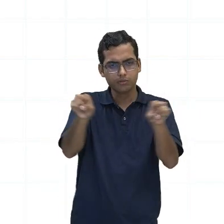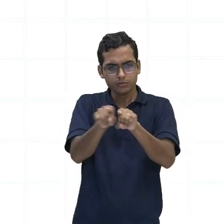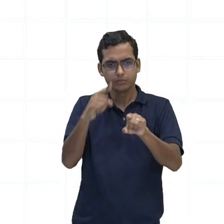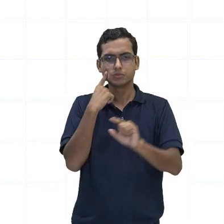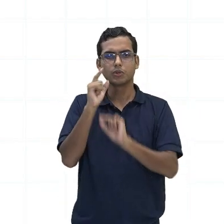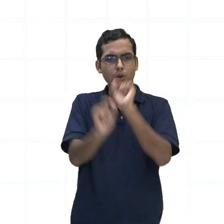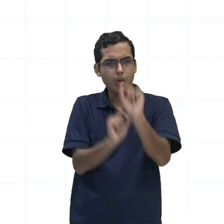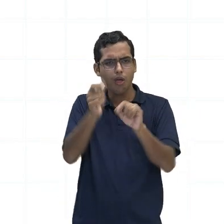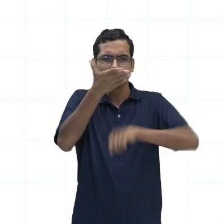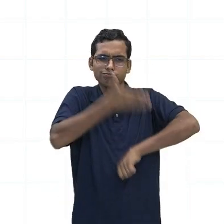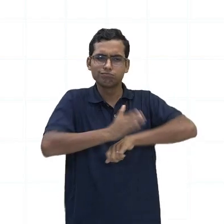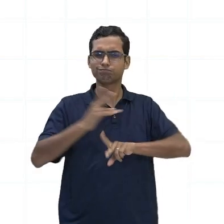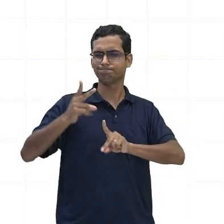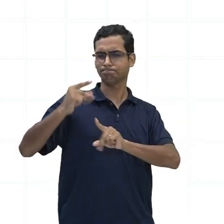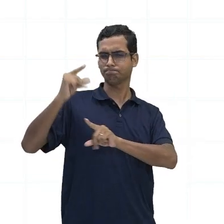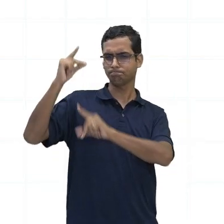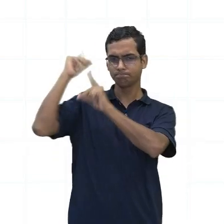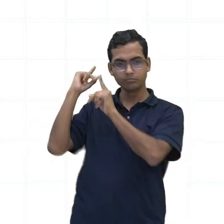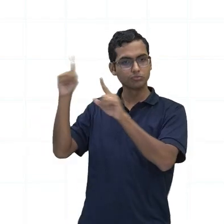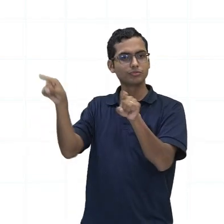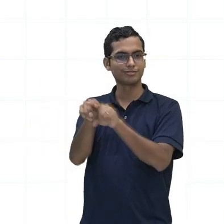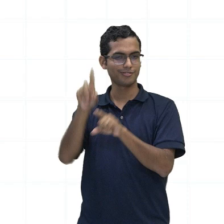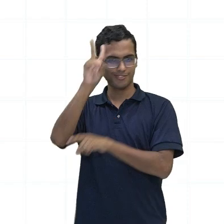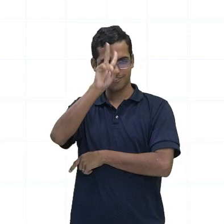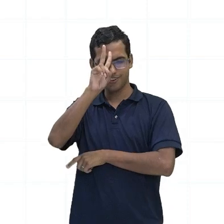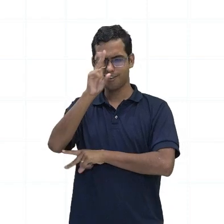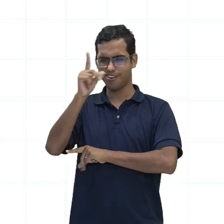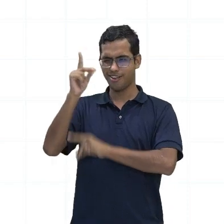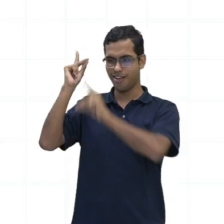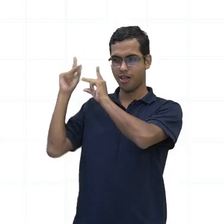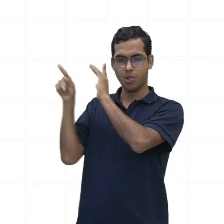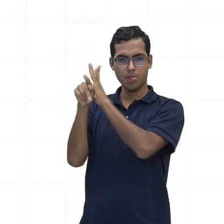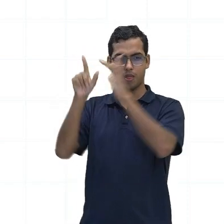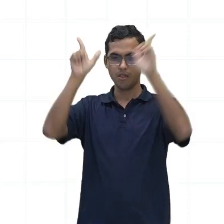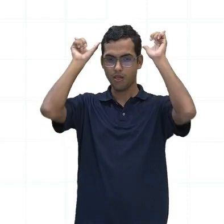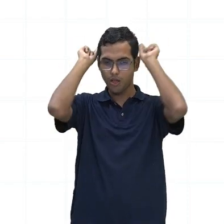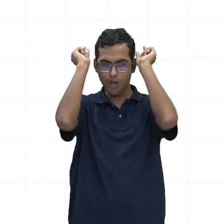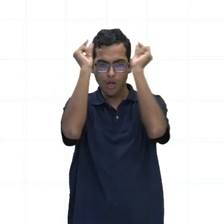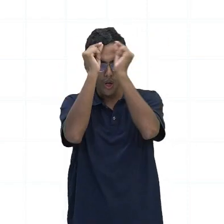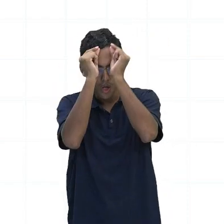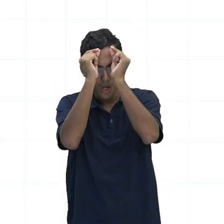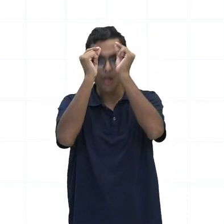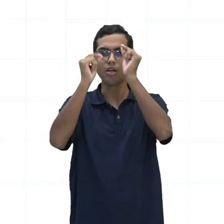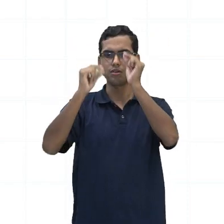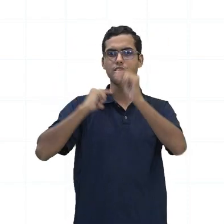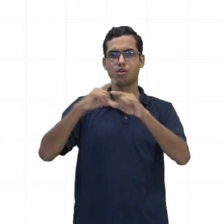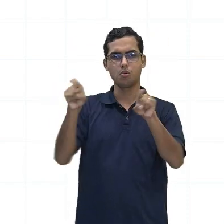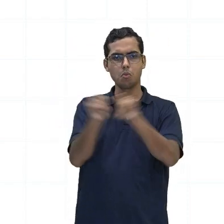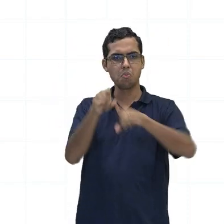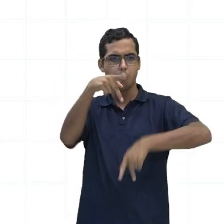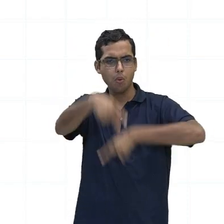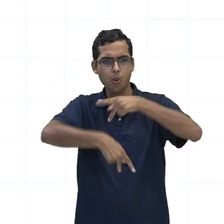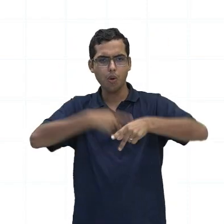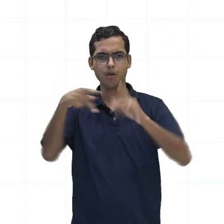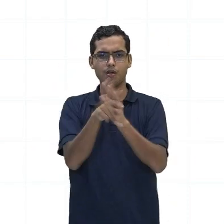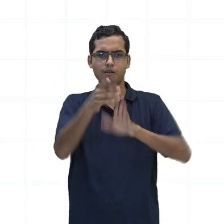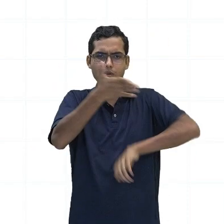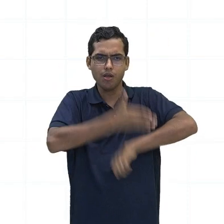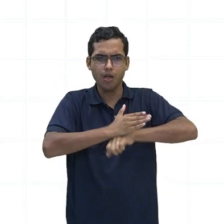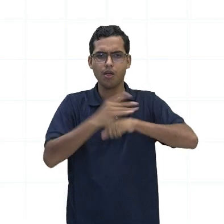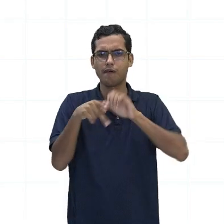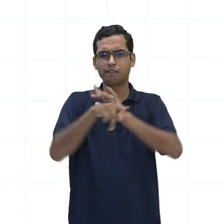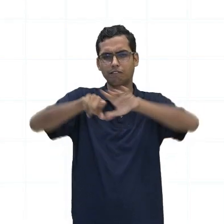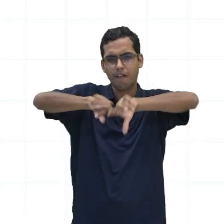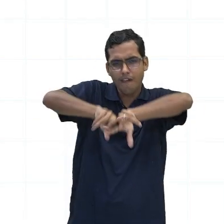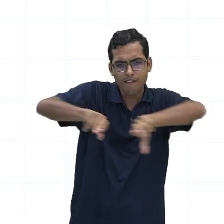e remonta aos tempos da Grécia Antiga, onde os gregos praticavam vários exercícios físicos como forma de